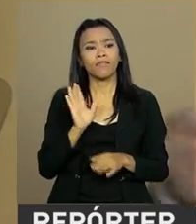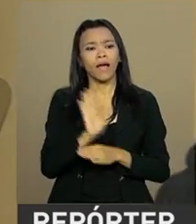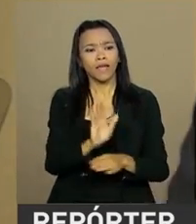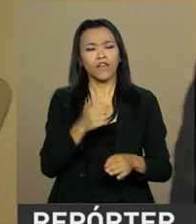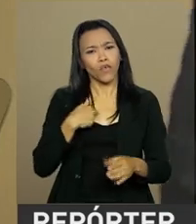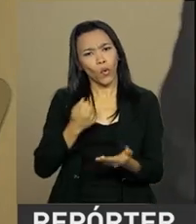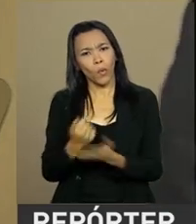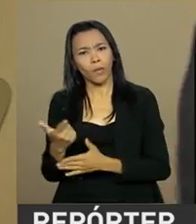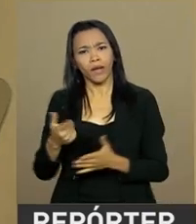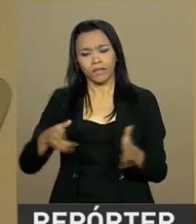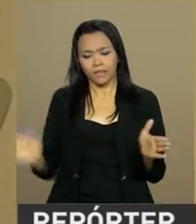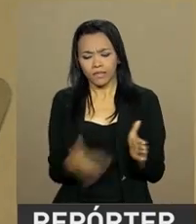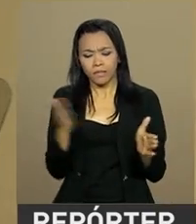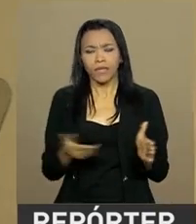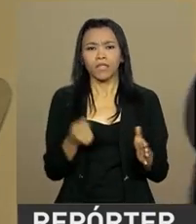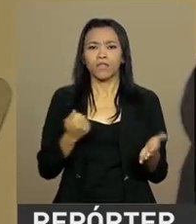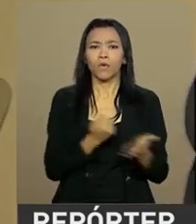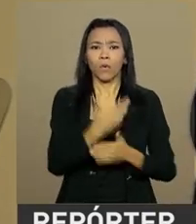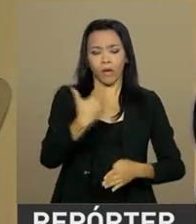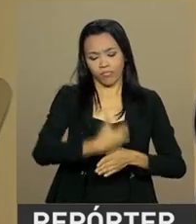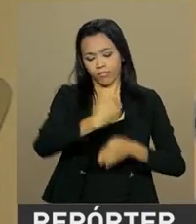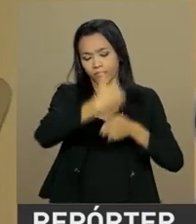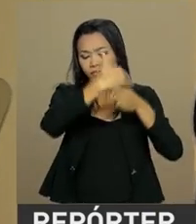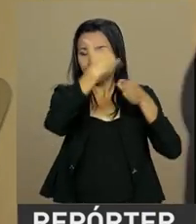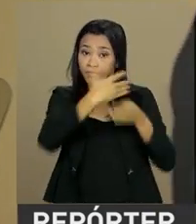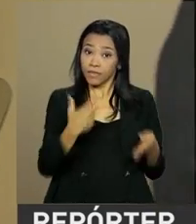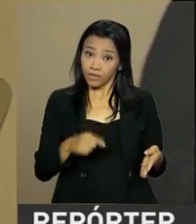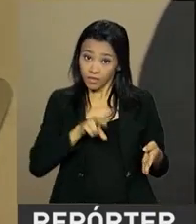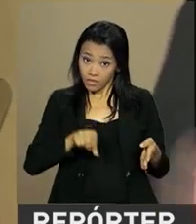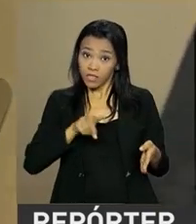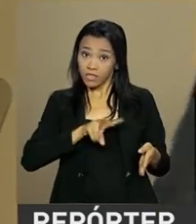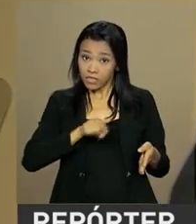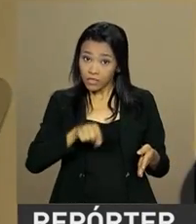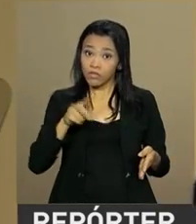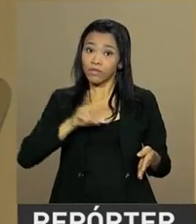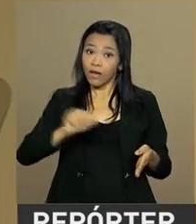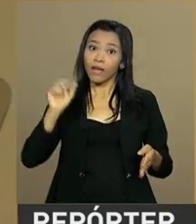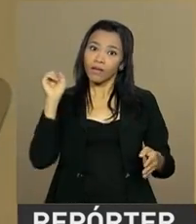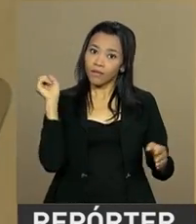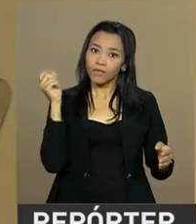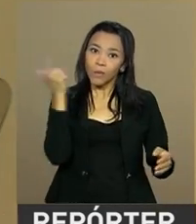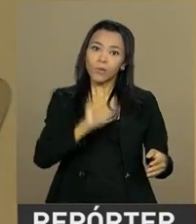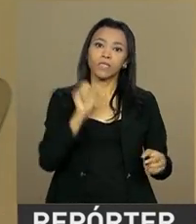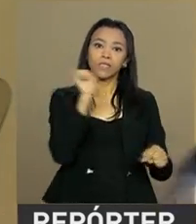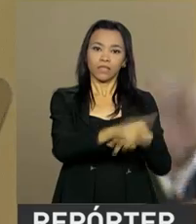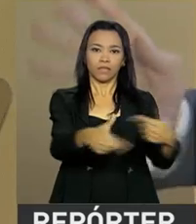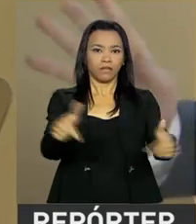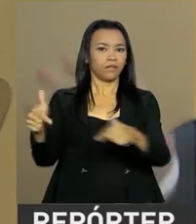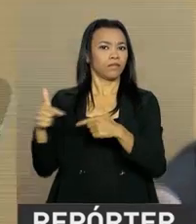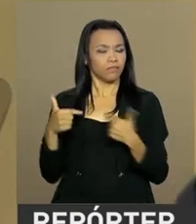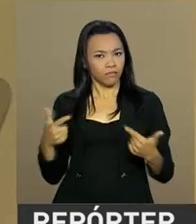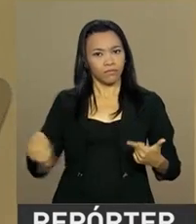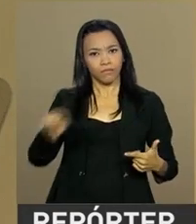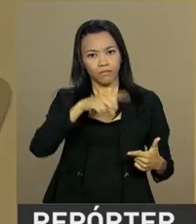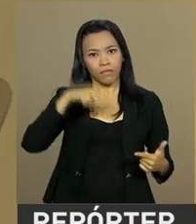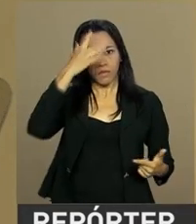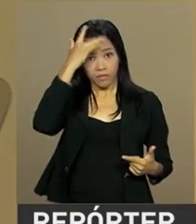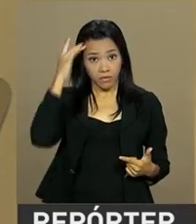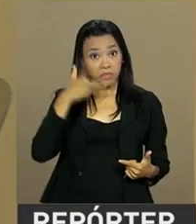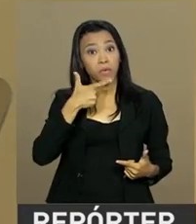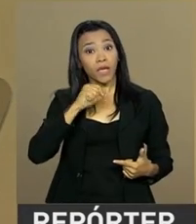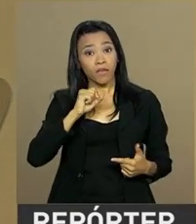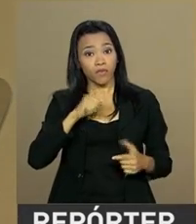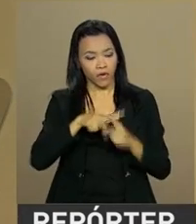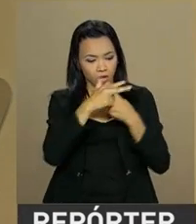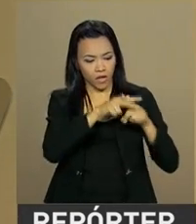vou comprar cimento, vou comprar tijolo, alguma coisa farei. E quem sabe até gerar emprego, quem sabe quem for arrumar sua